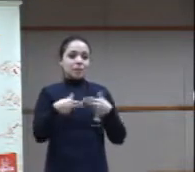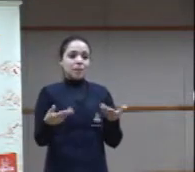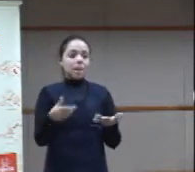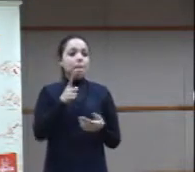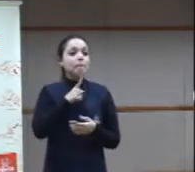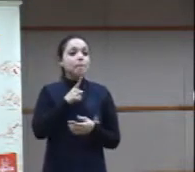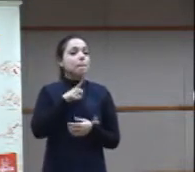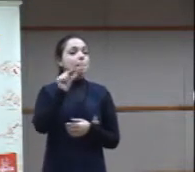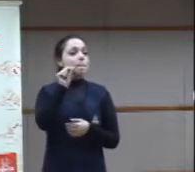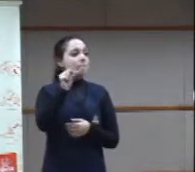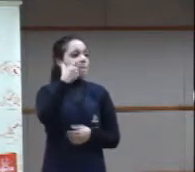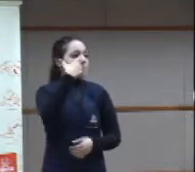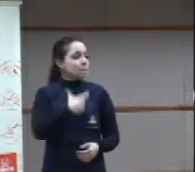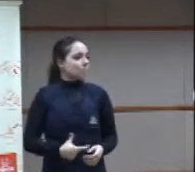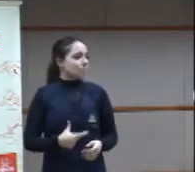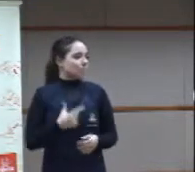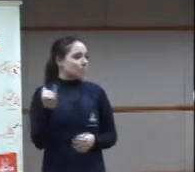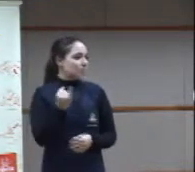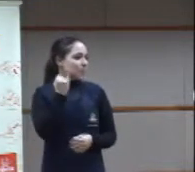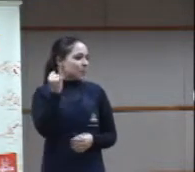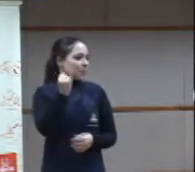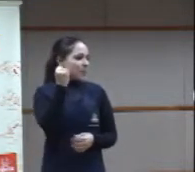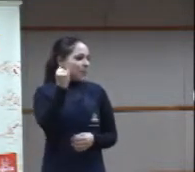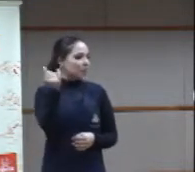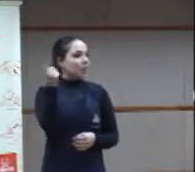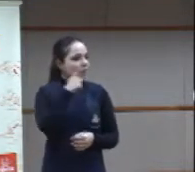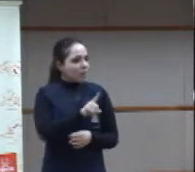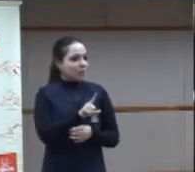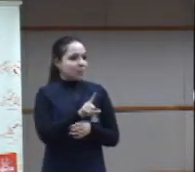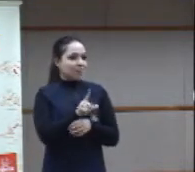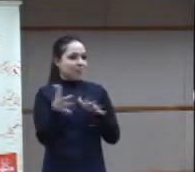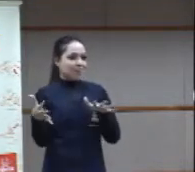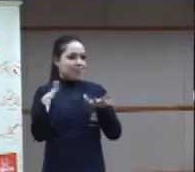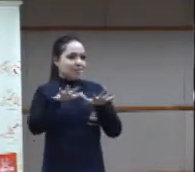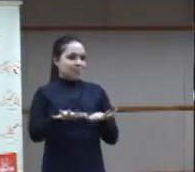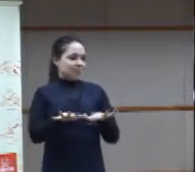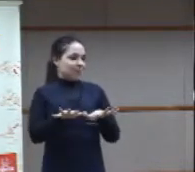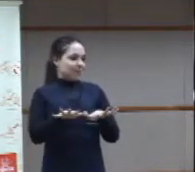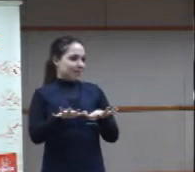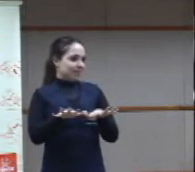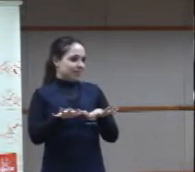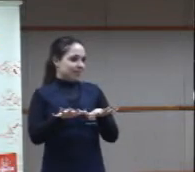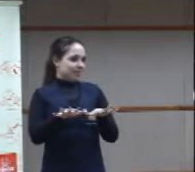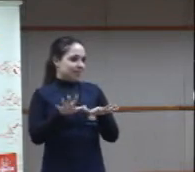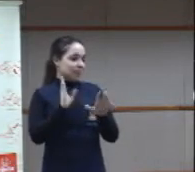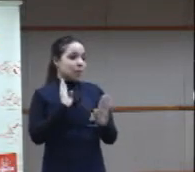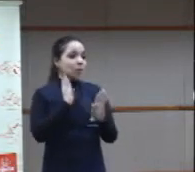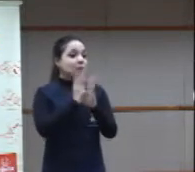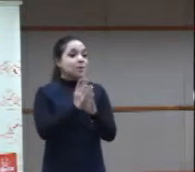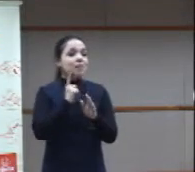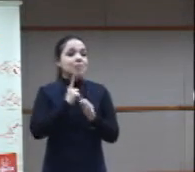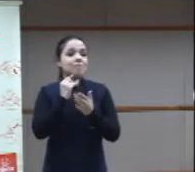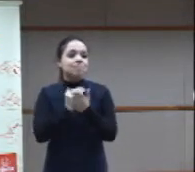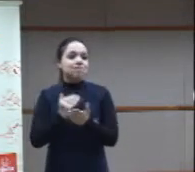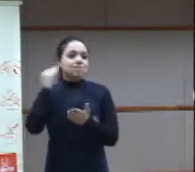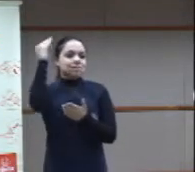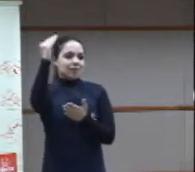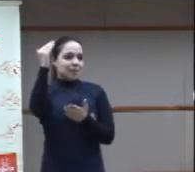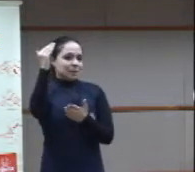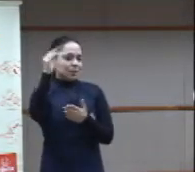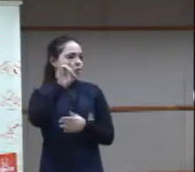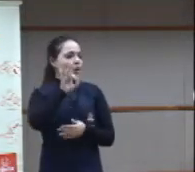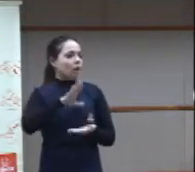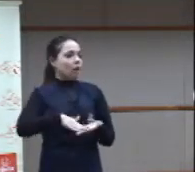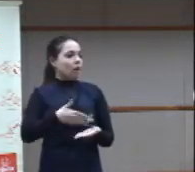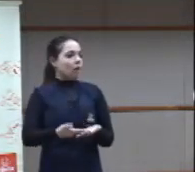Ele é um personagem importantíssimo no processo de inclusão daquele aluno. Ele ultrapassa a sua